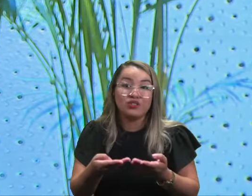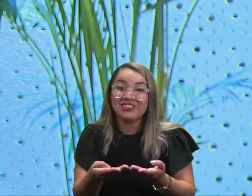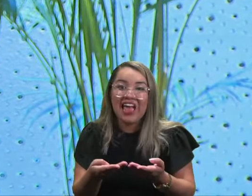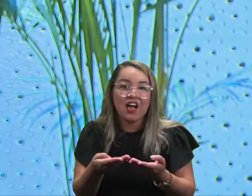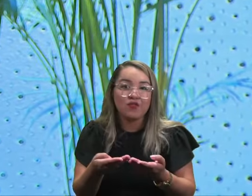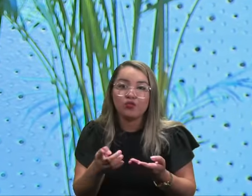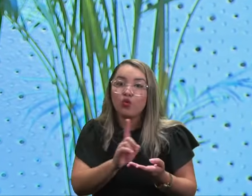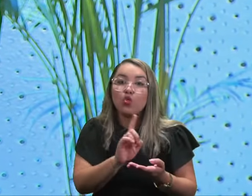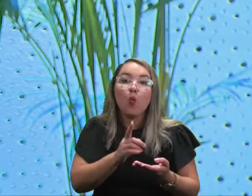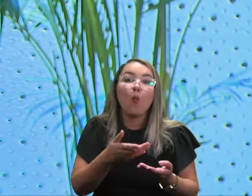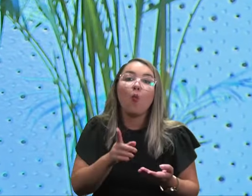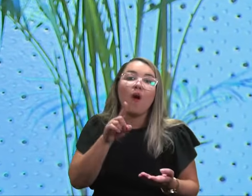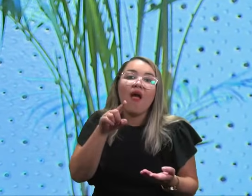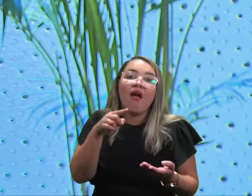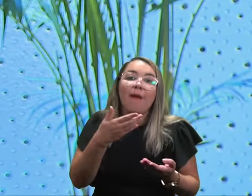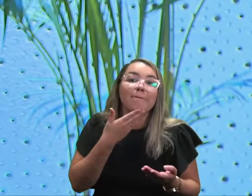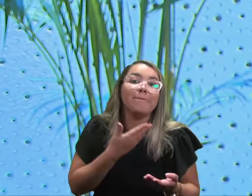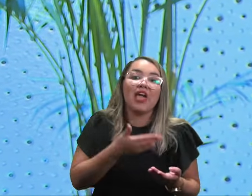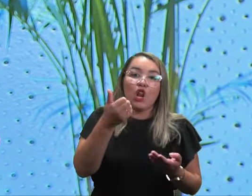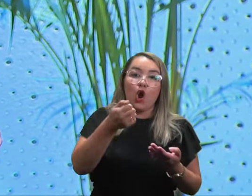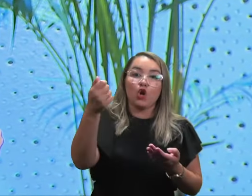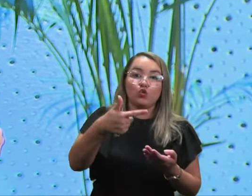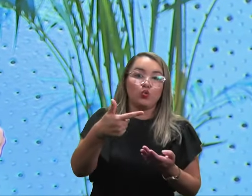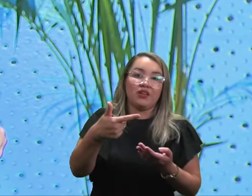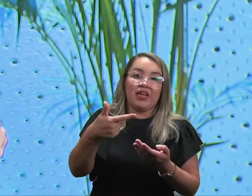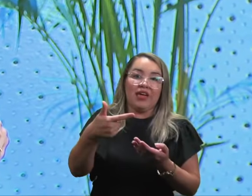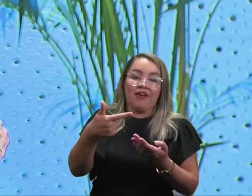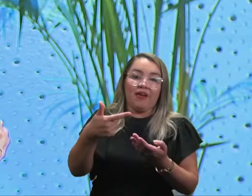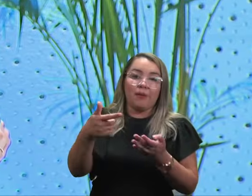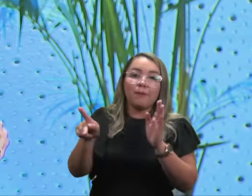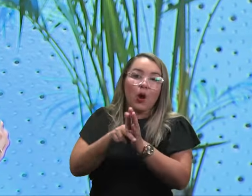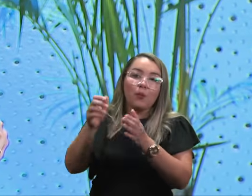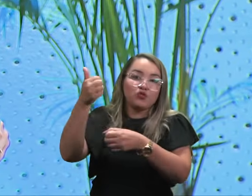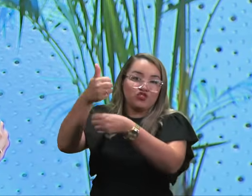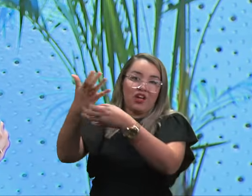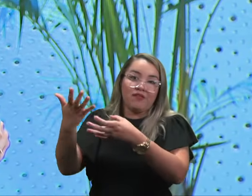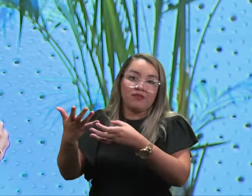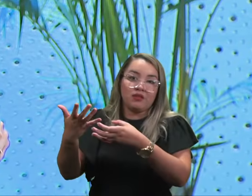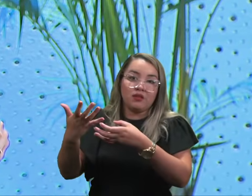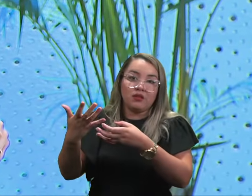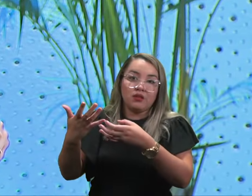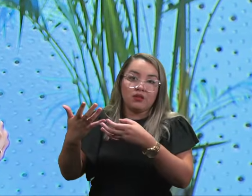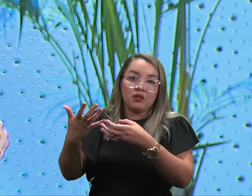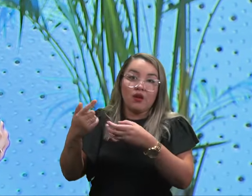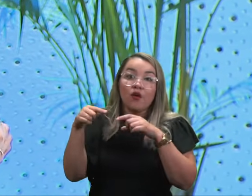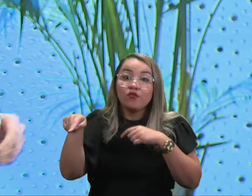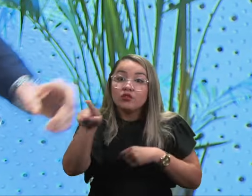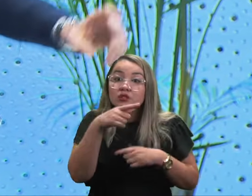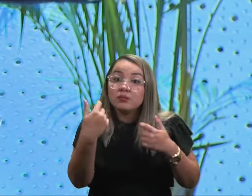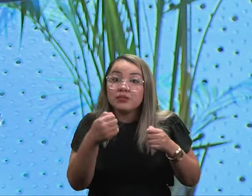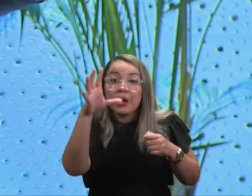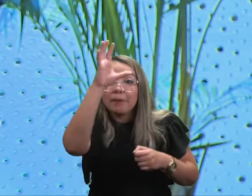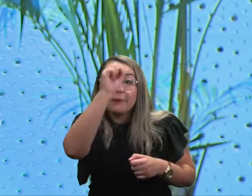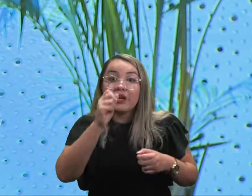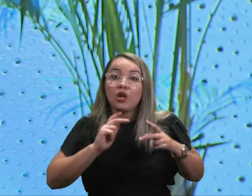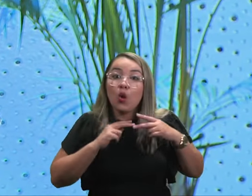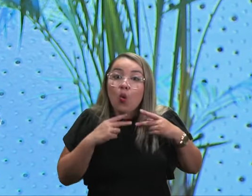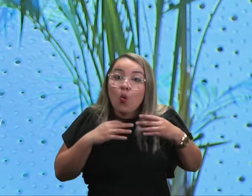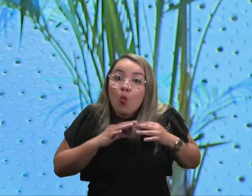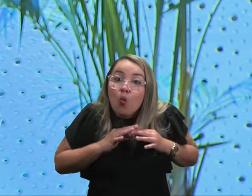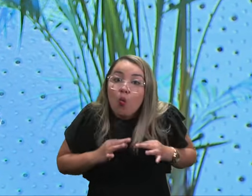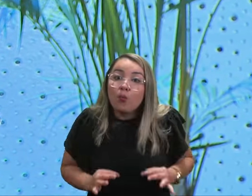o enviado maior do que aquele que o enviou. Então façam como eu estou fazendo também. E junto